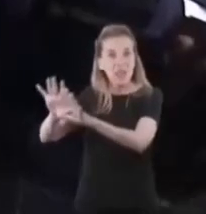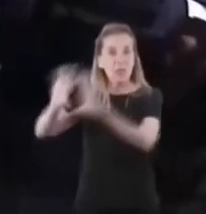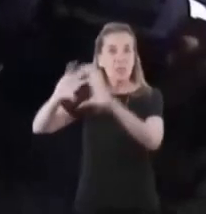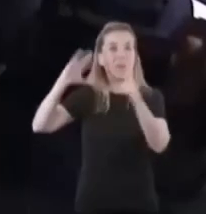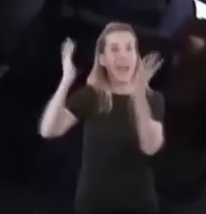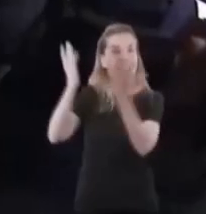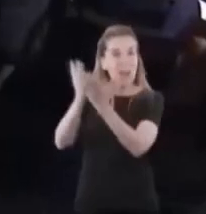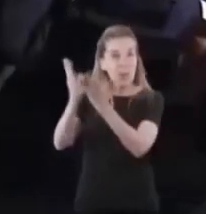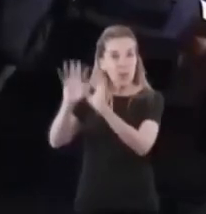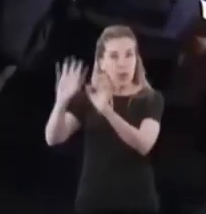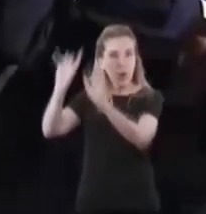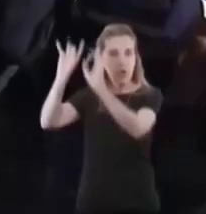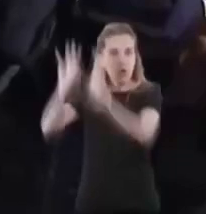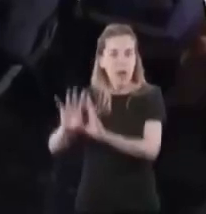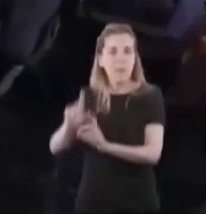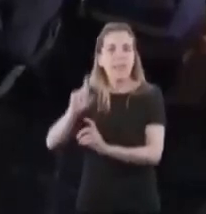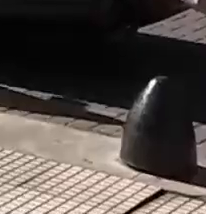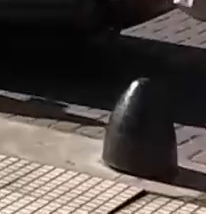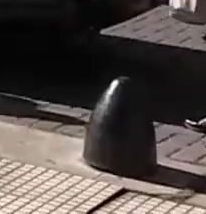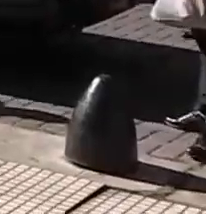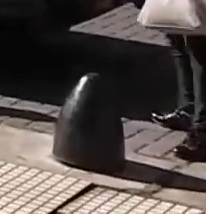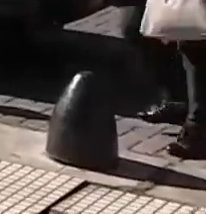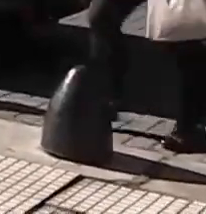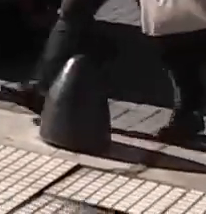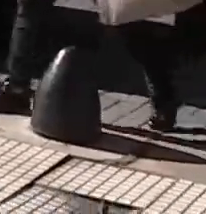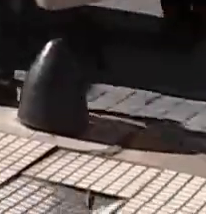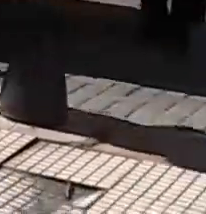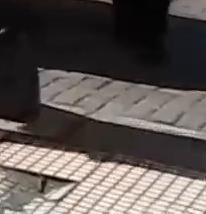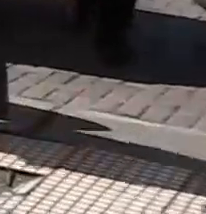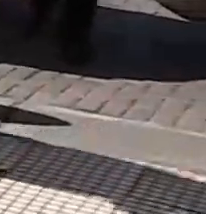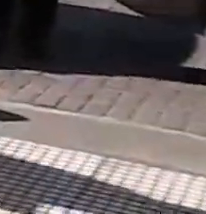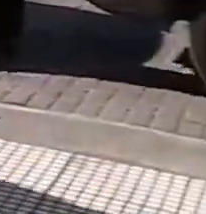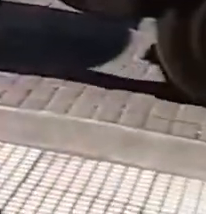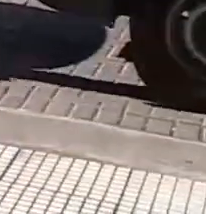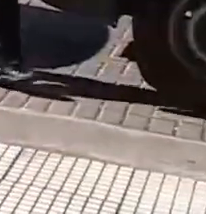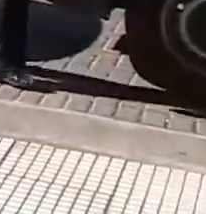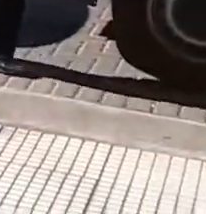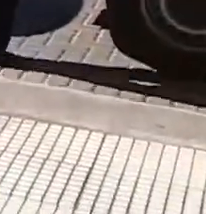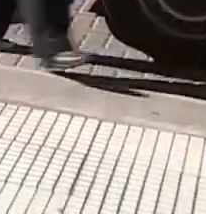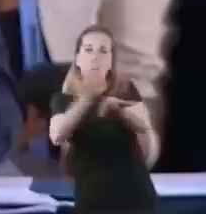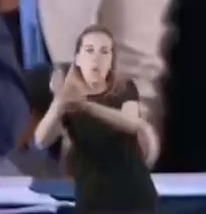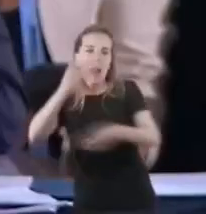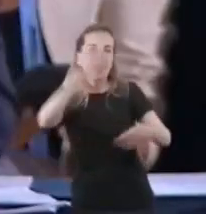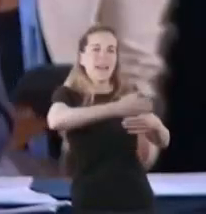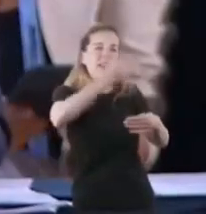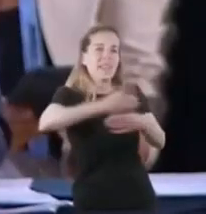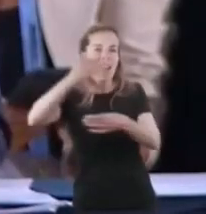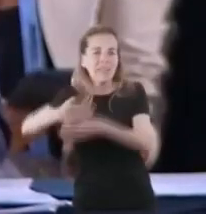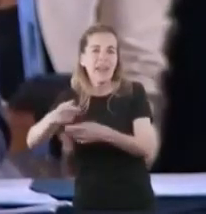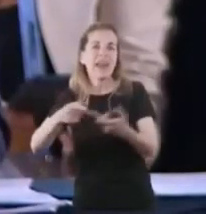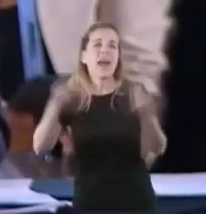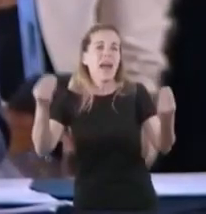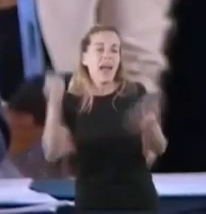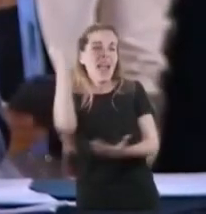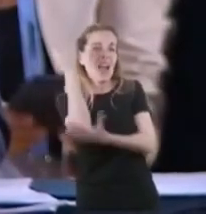Democráticos como Cuba Venezuela e Nicarágua representante da União Europeia para os negócios estrangeiros e a política de segurança